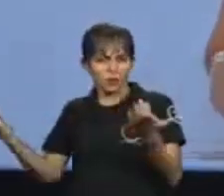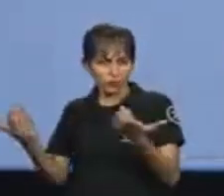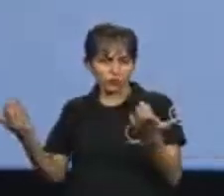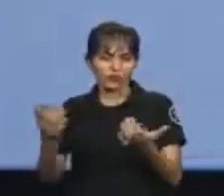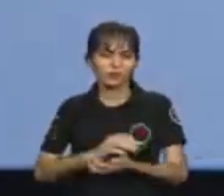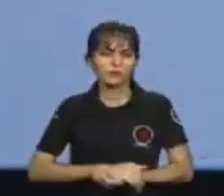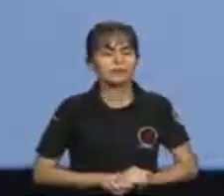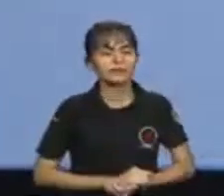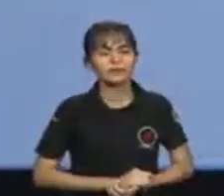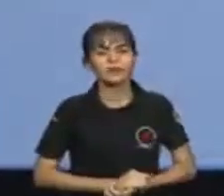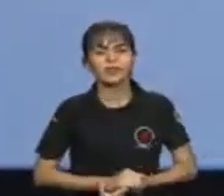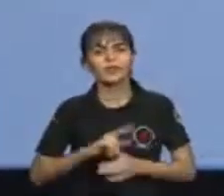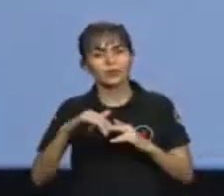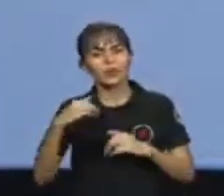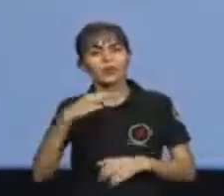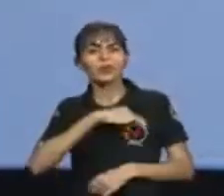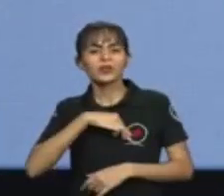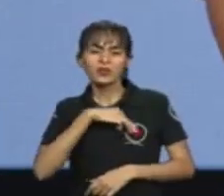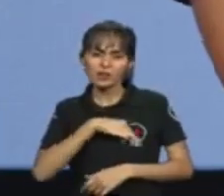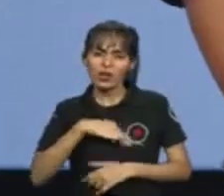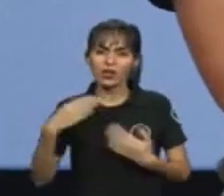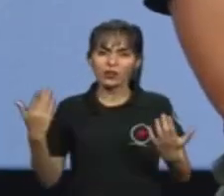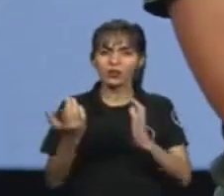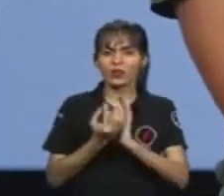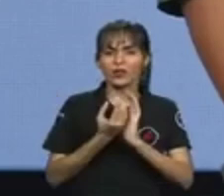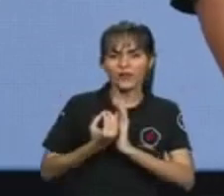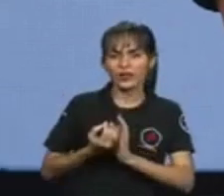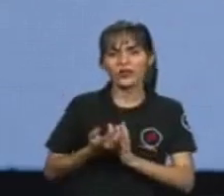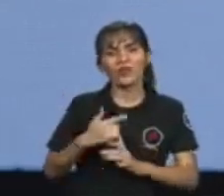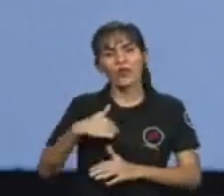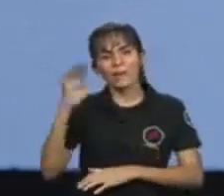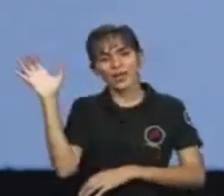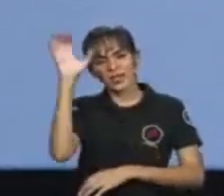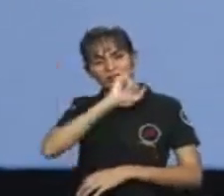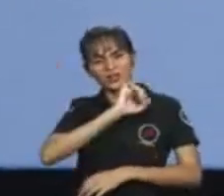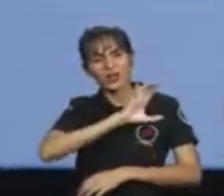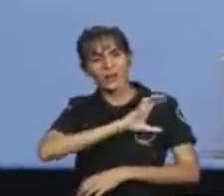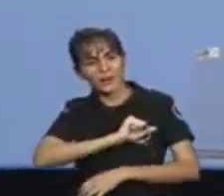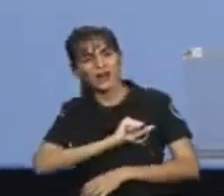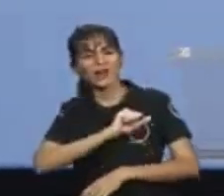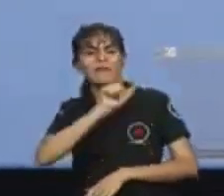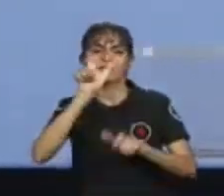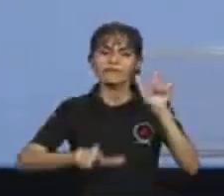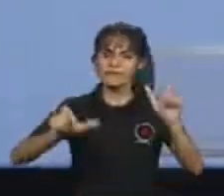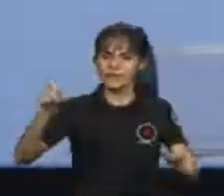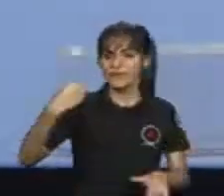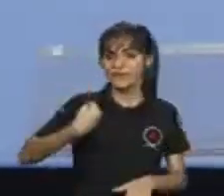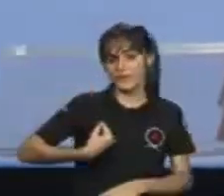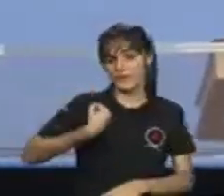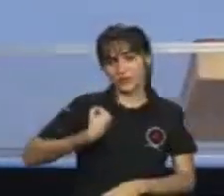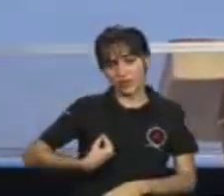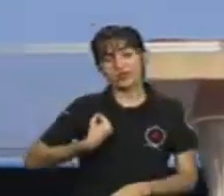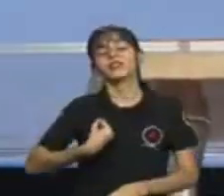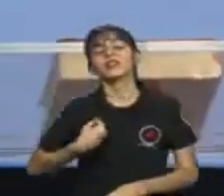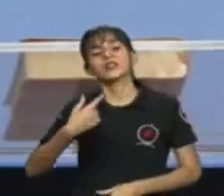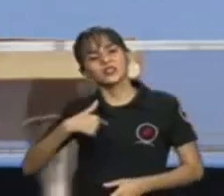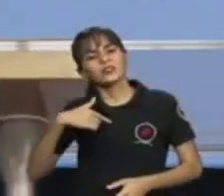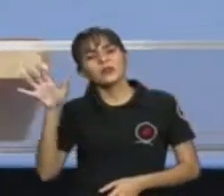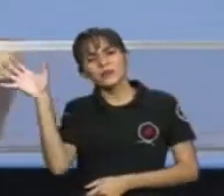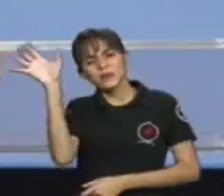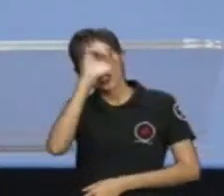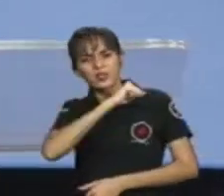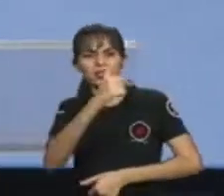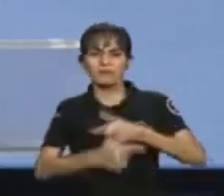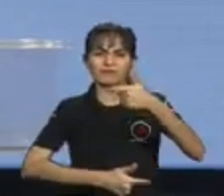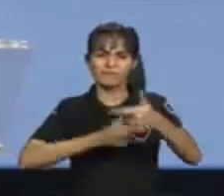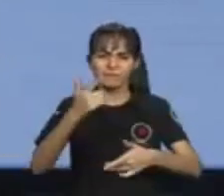desse ministério que eu aprendi a amar vidas. Foi através desse ministério que eu aprendi a trabalhar, a